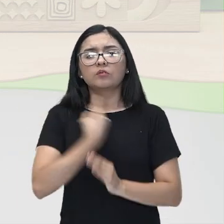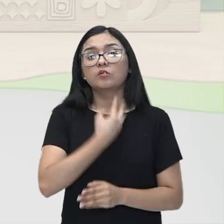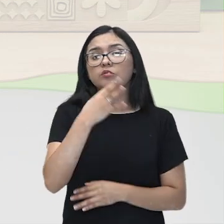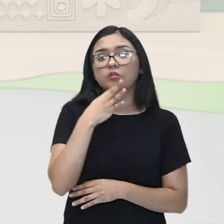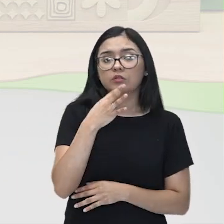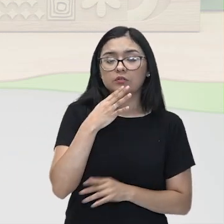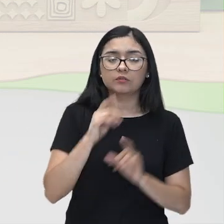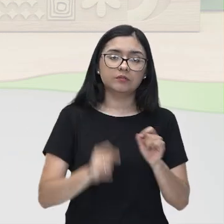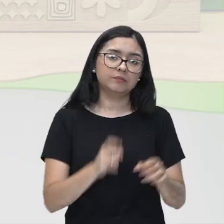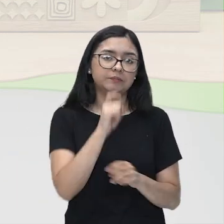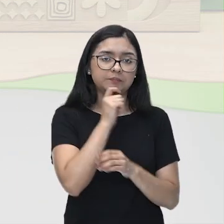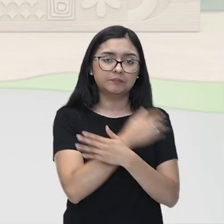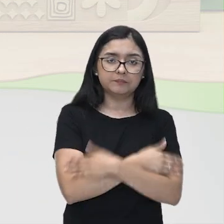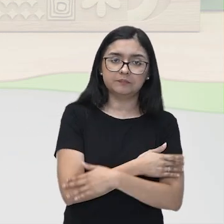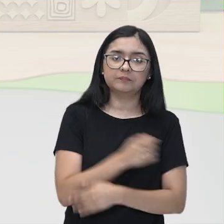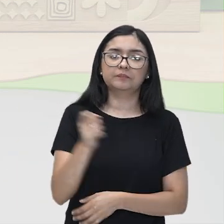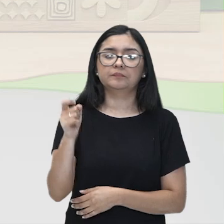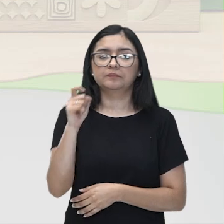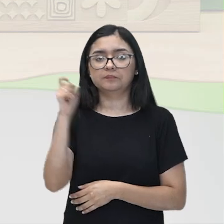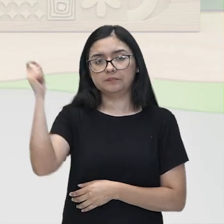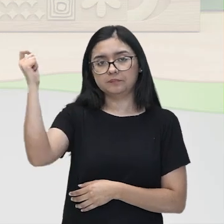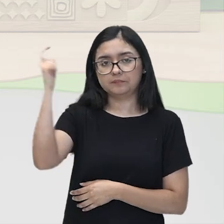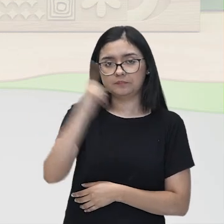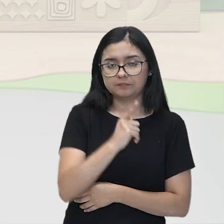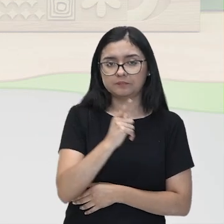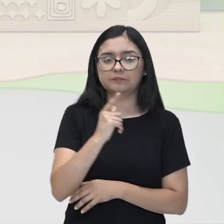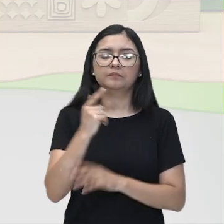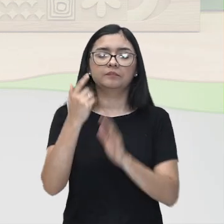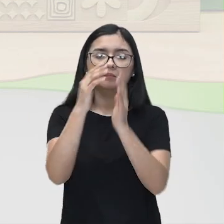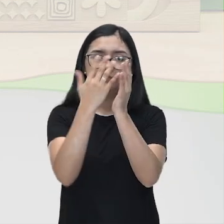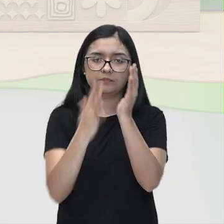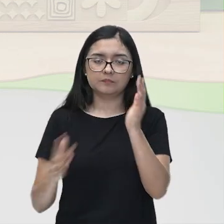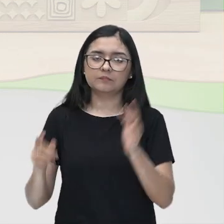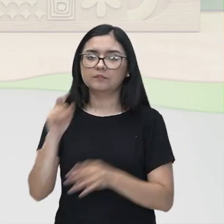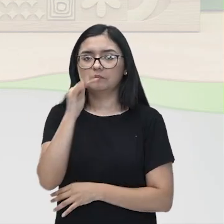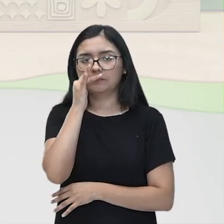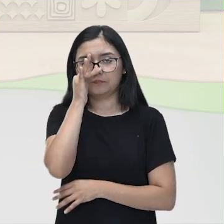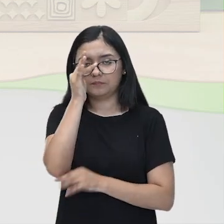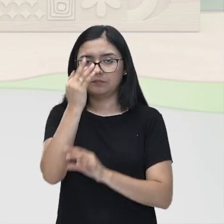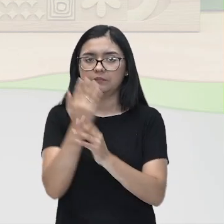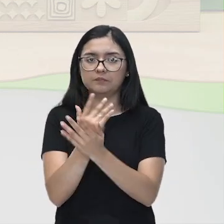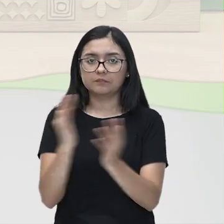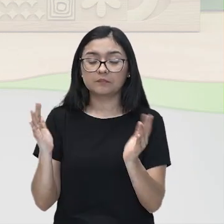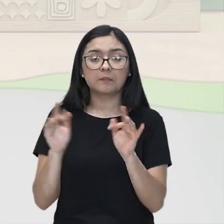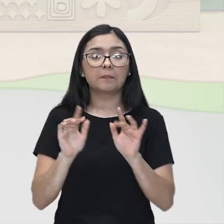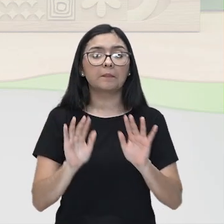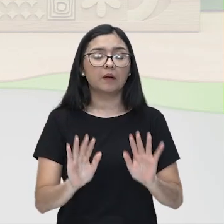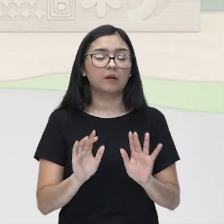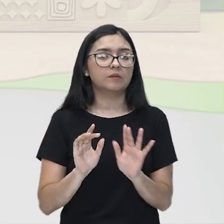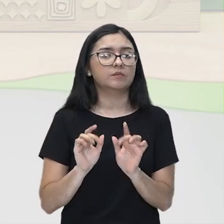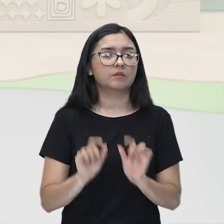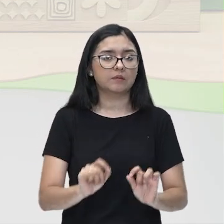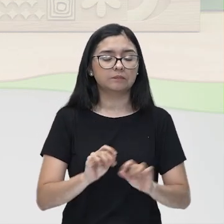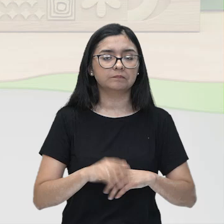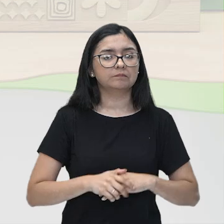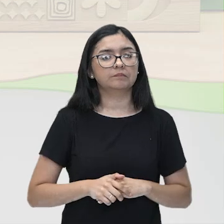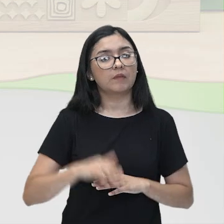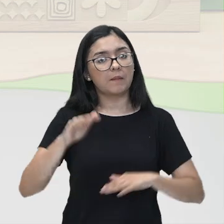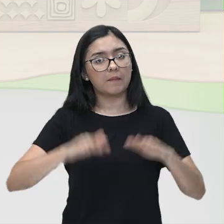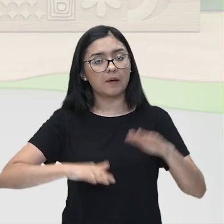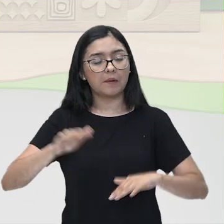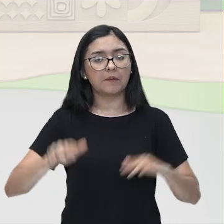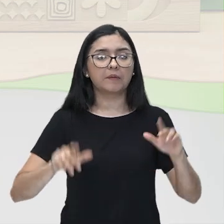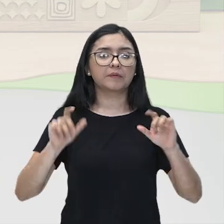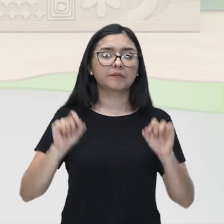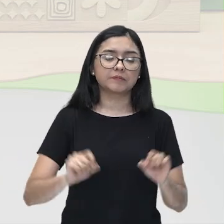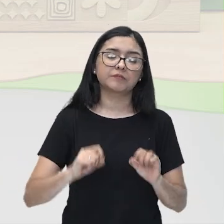conhecemos? Inverno, verão, outono e primavera. Contudo, isso vai variar conforme